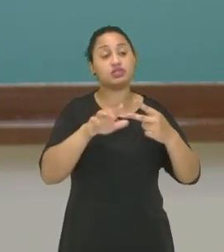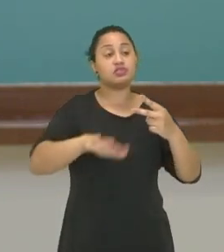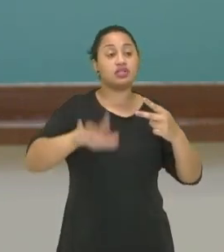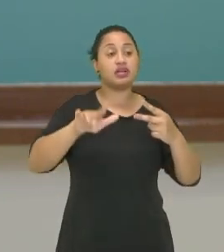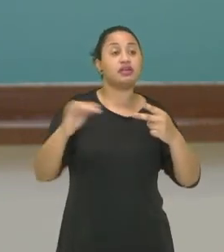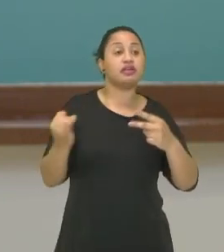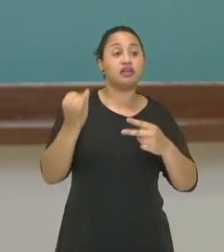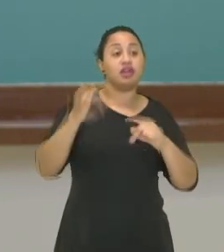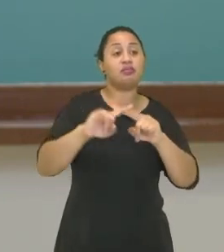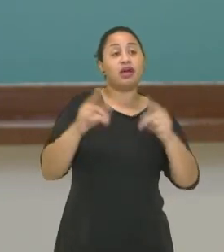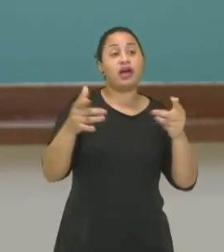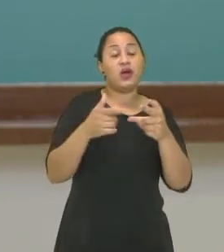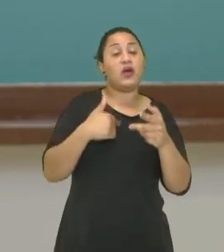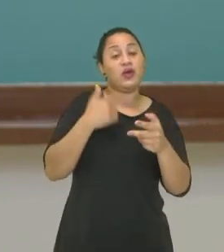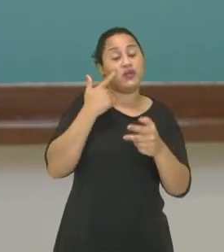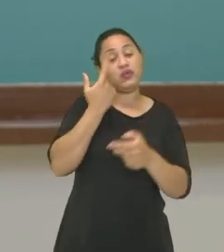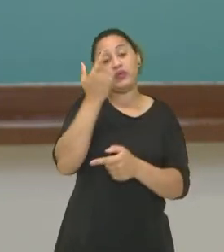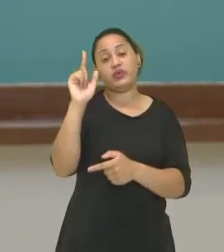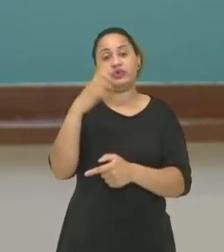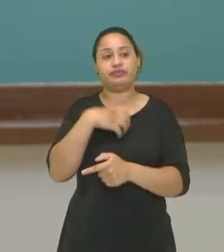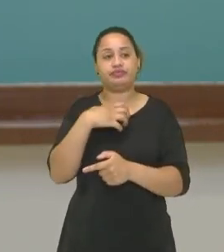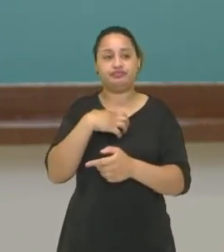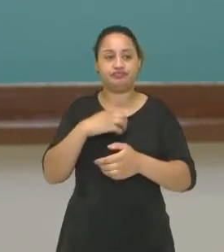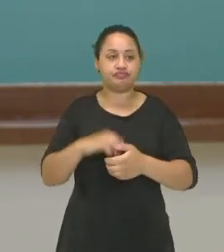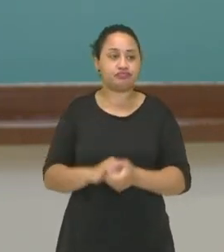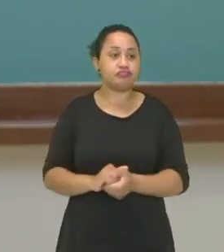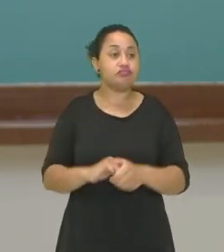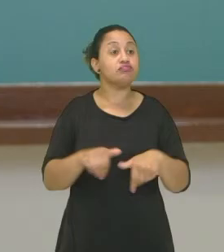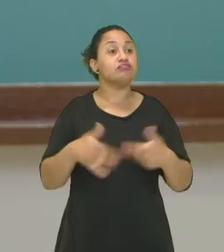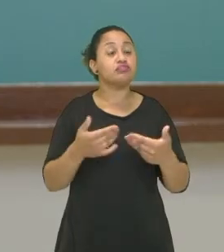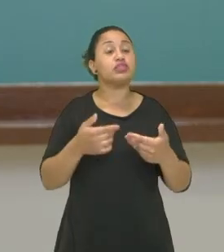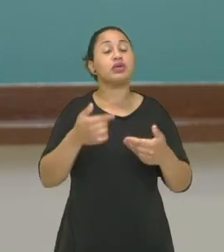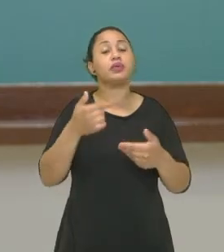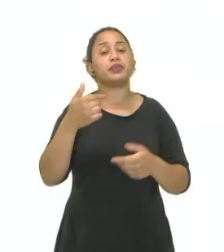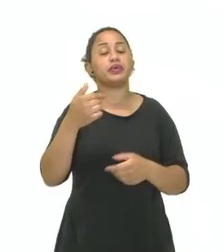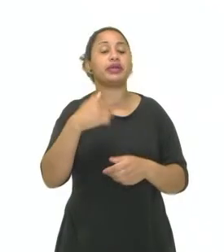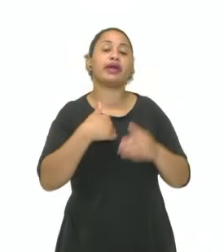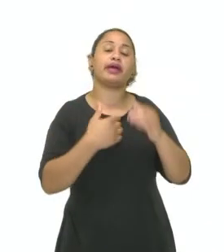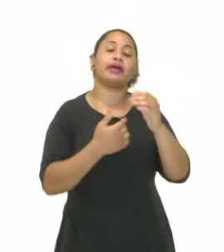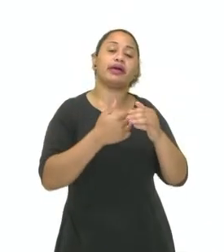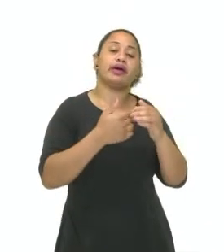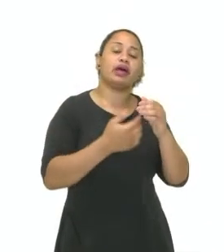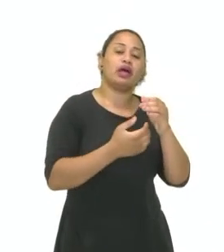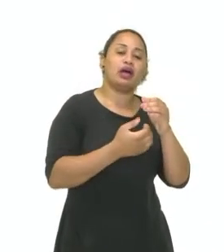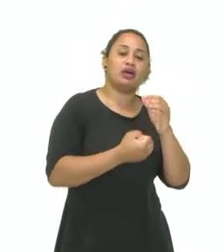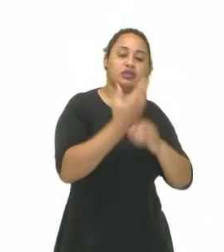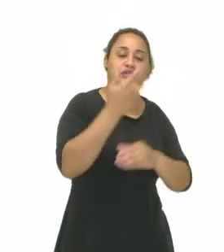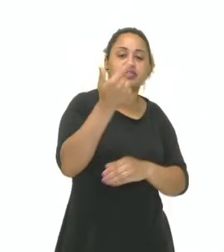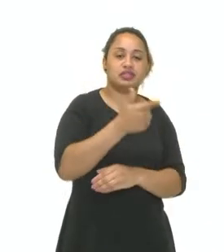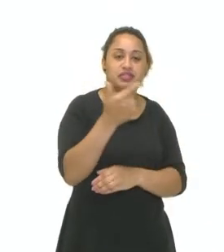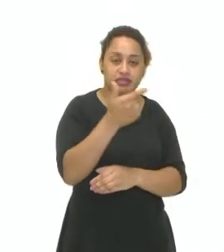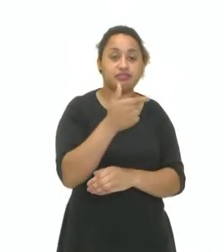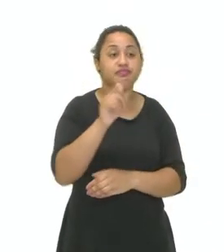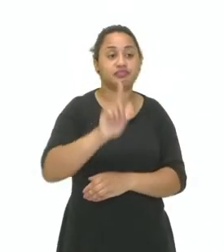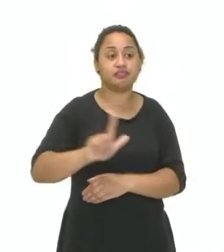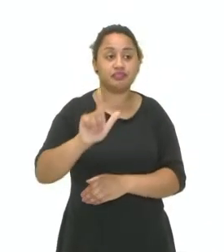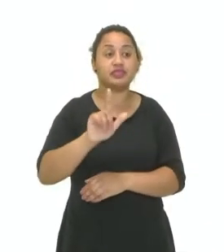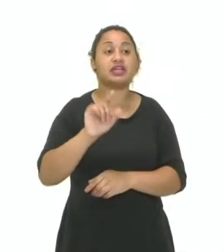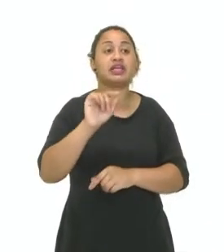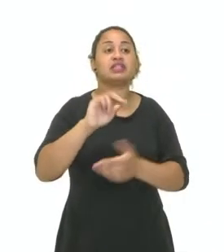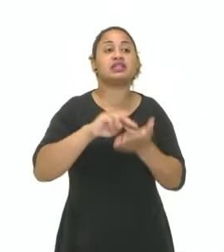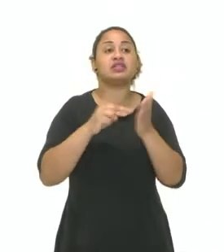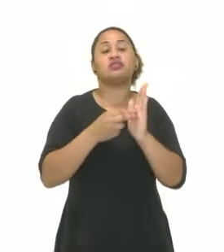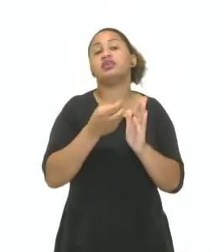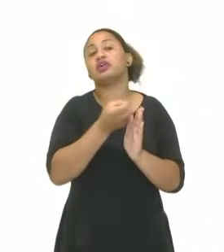dentro de um outro nível trófico. Né? Vamos falar então da secundária líquida. Corresponde a quanto ao herbívoro, né,